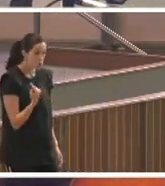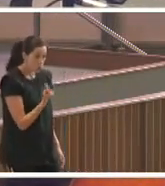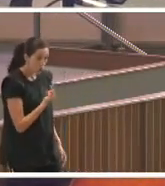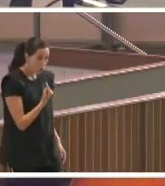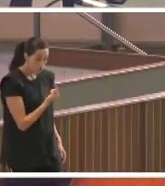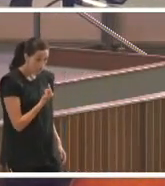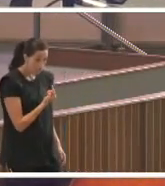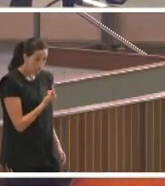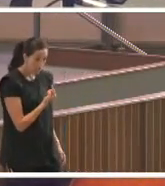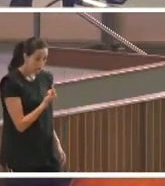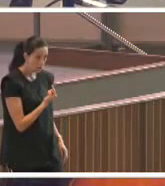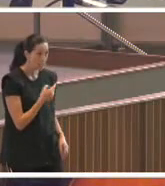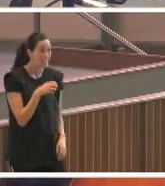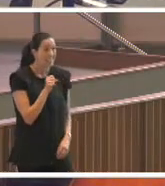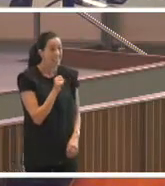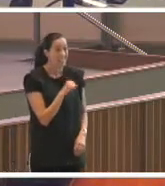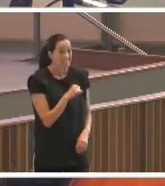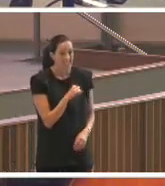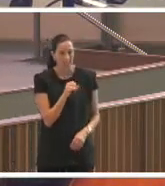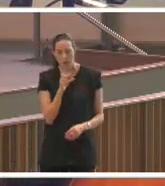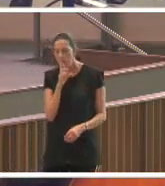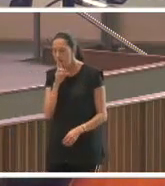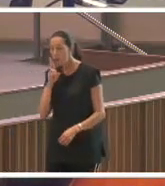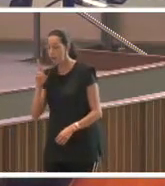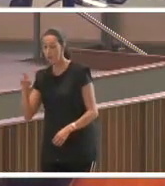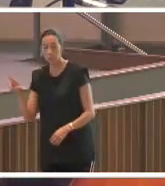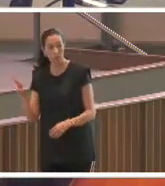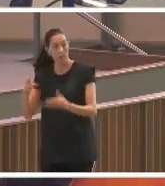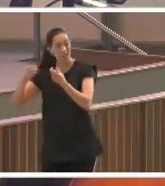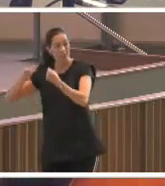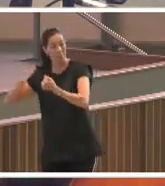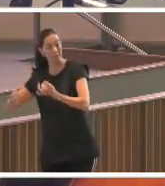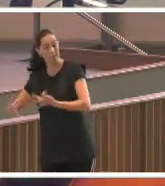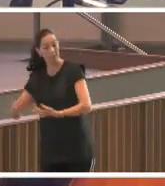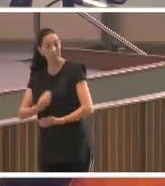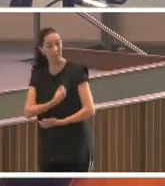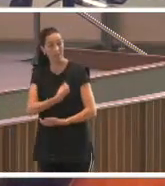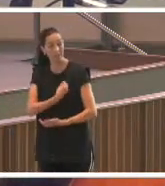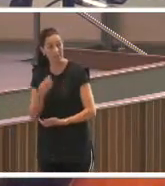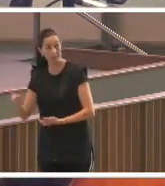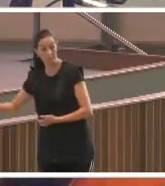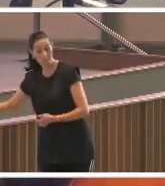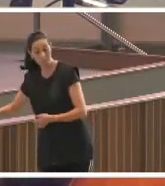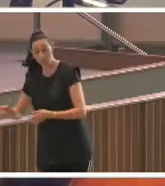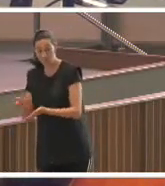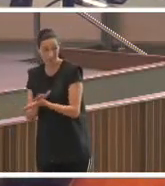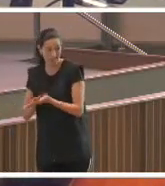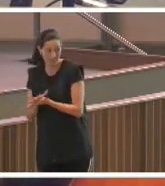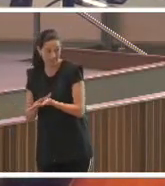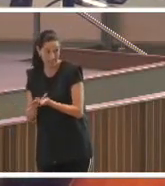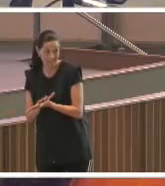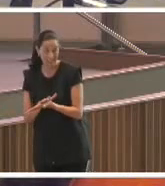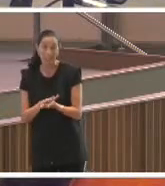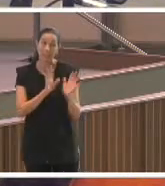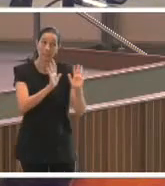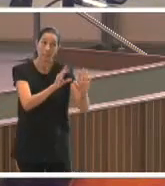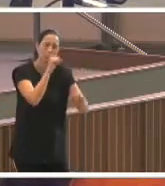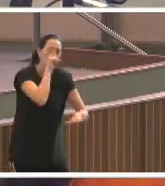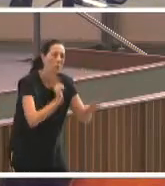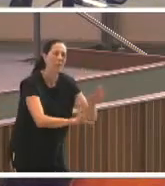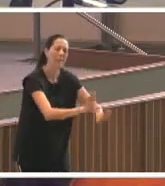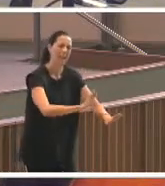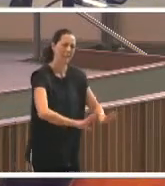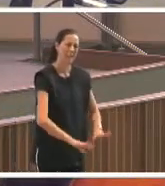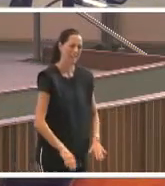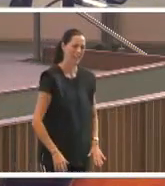facilmente cair sem perceber. E o objetivo disso é crescer na comunhão